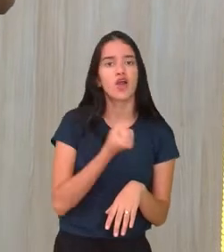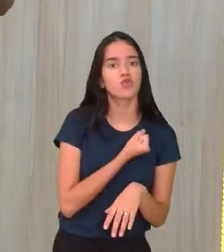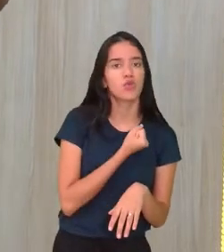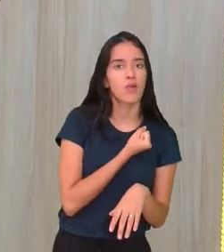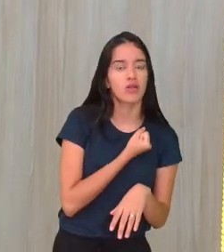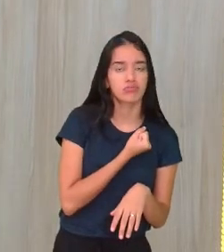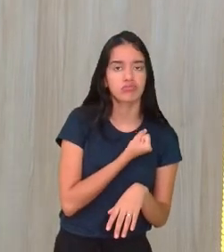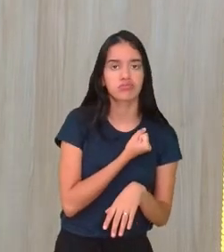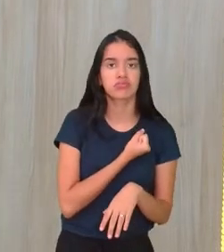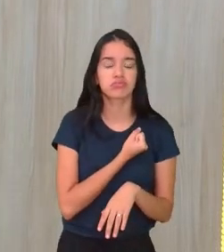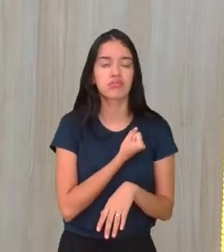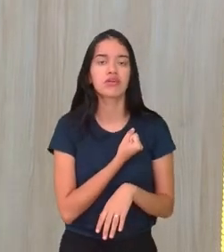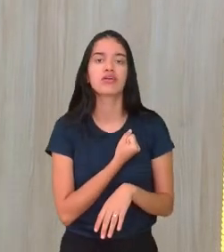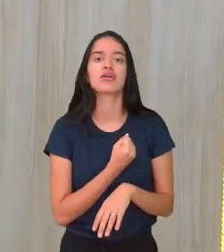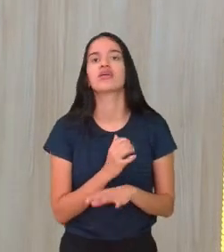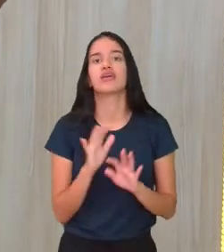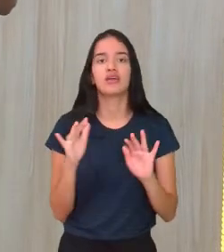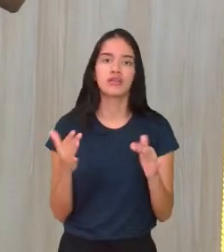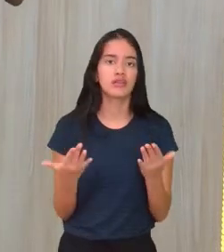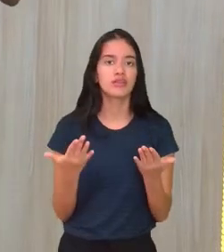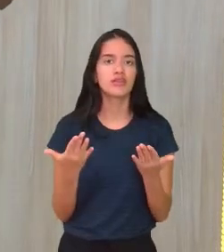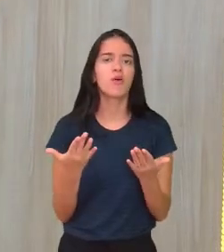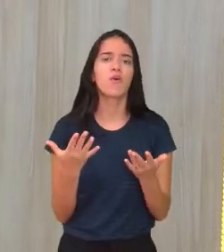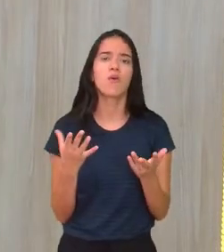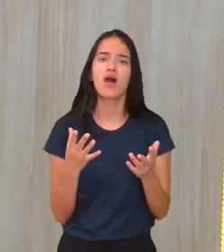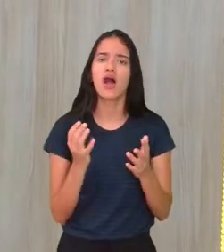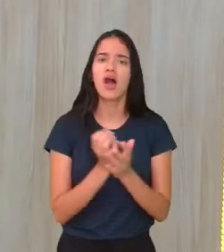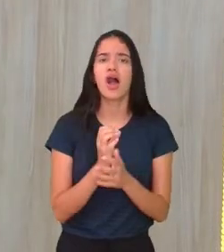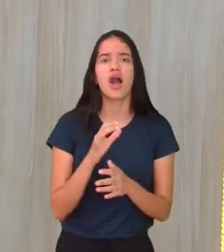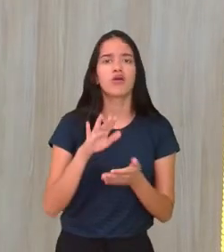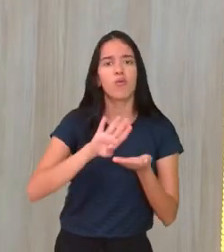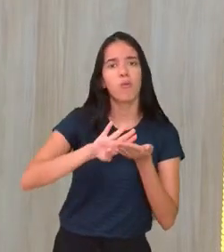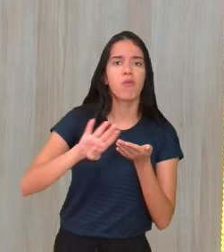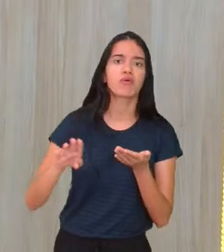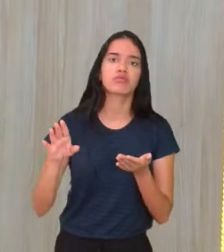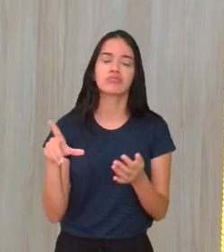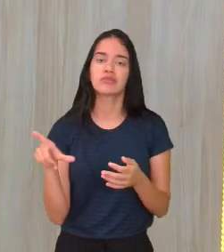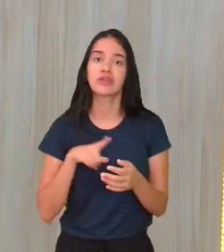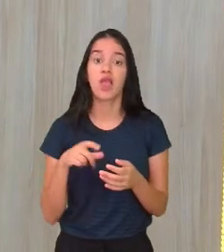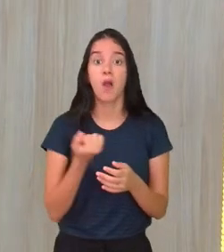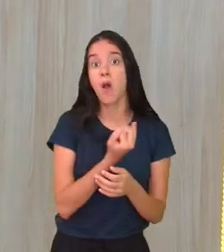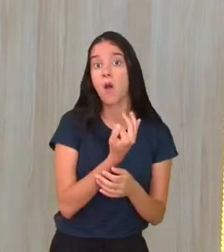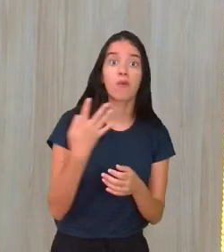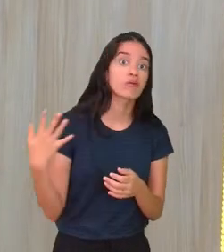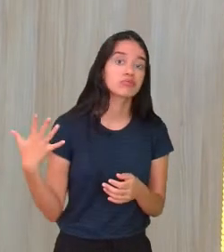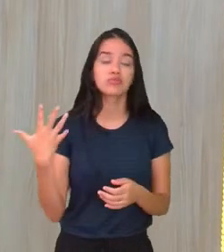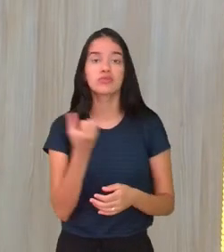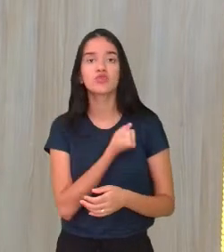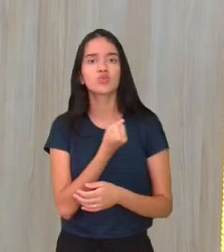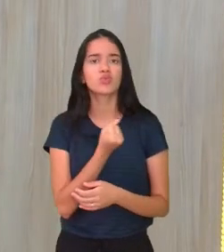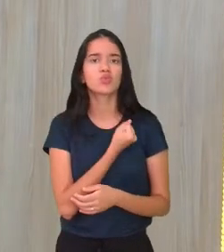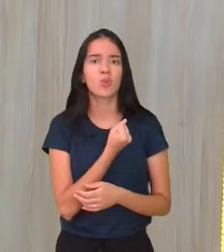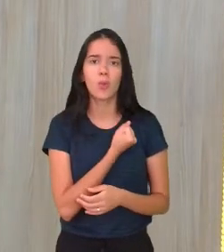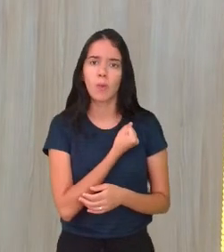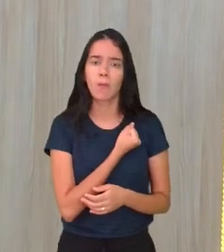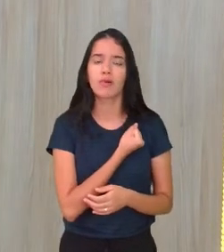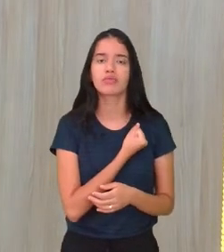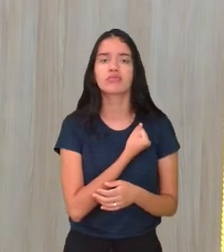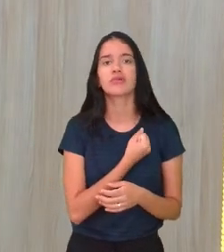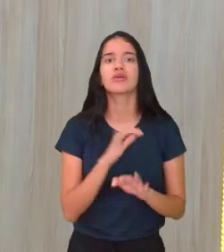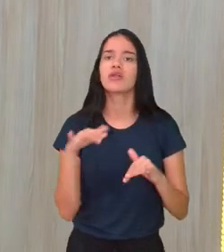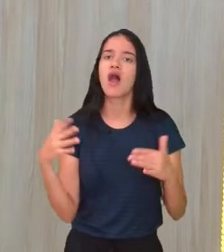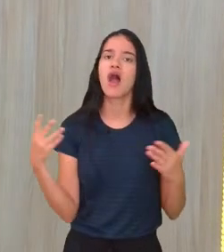né? E aí, as novas contas que estão sendo abertas, tá com uma quantidade enorme de números. E